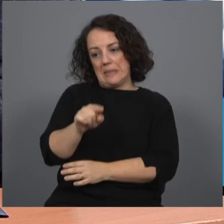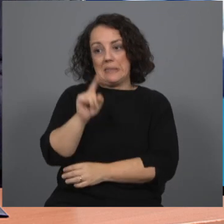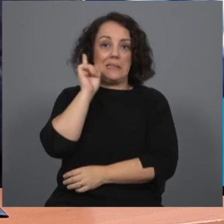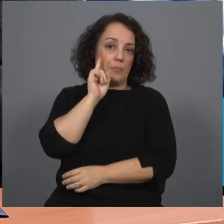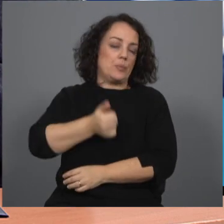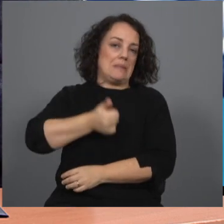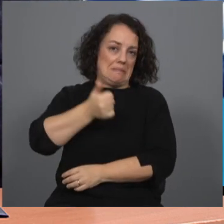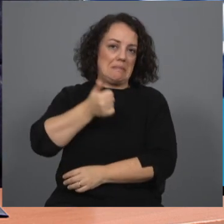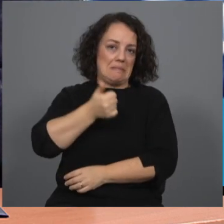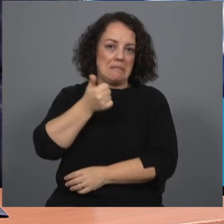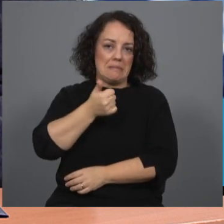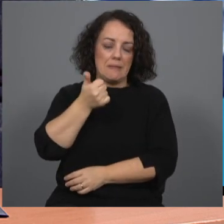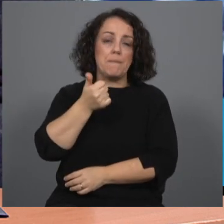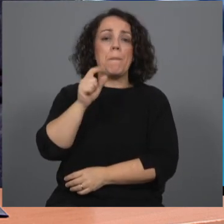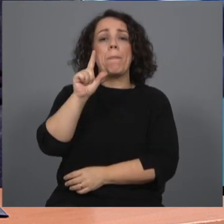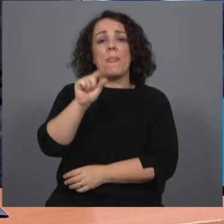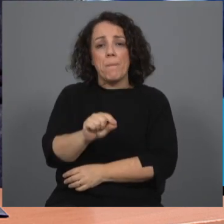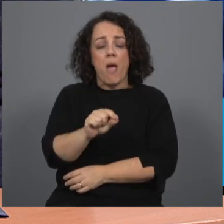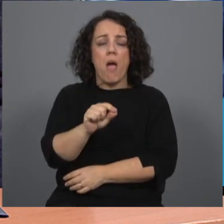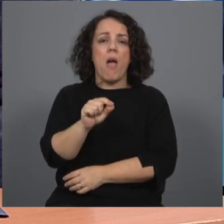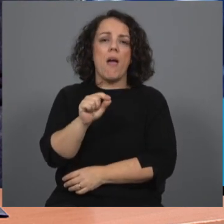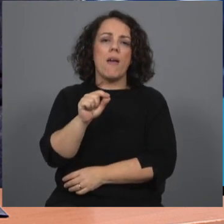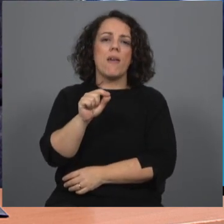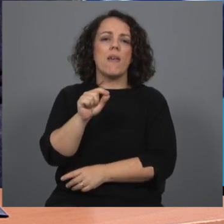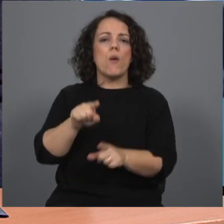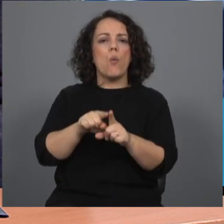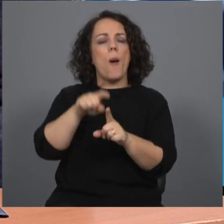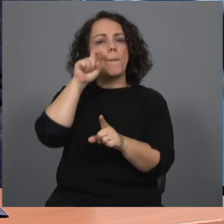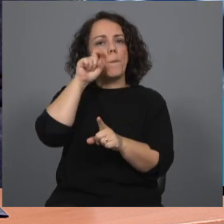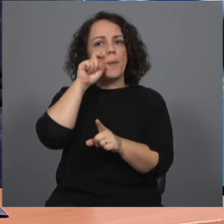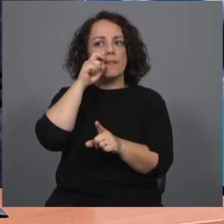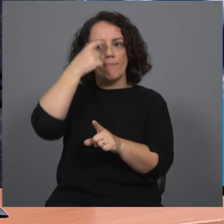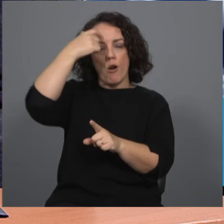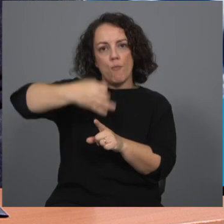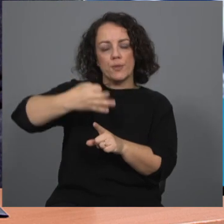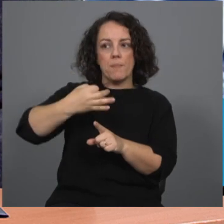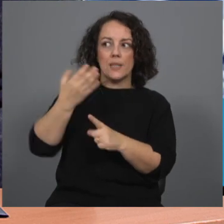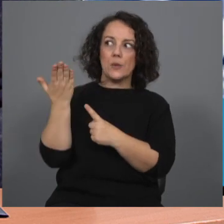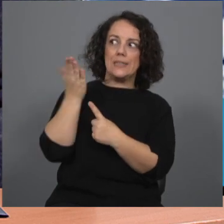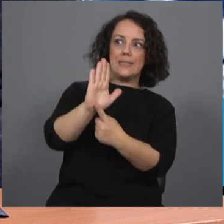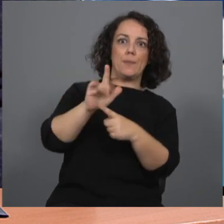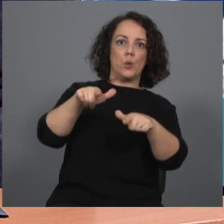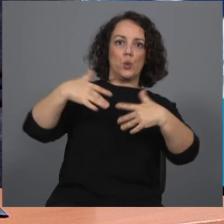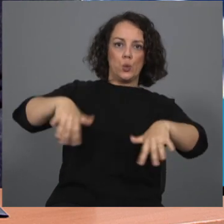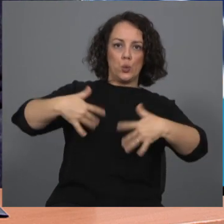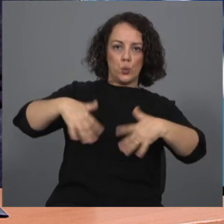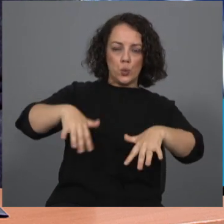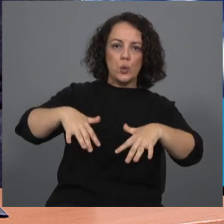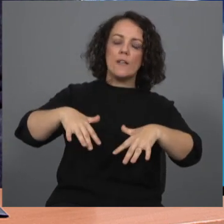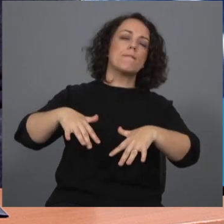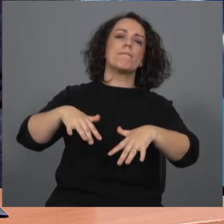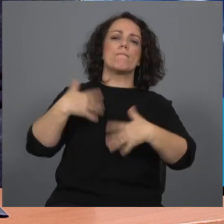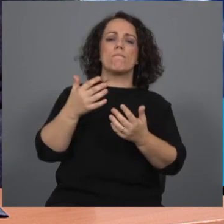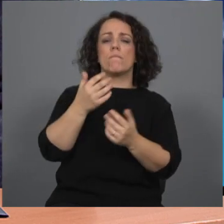entretanto, manter o comportamento exemplar em matéria de lavar